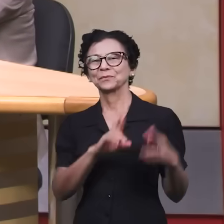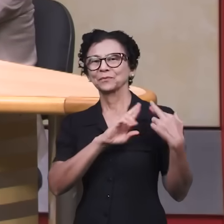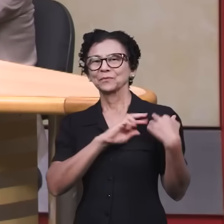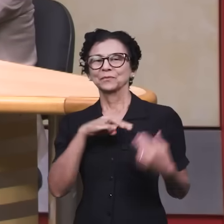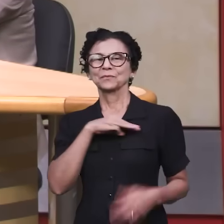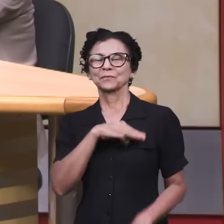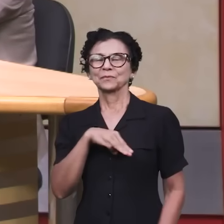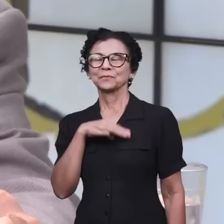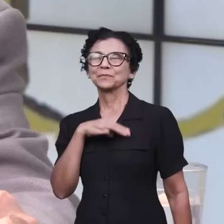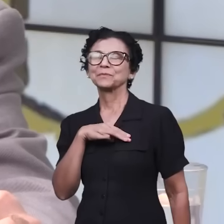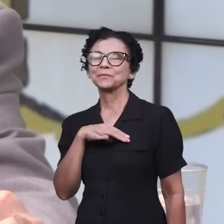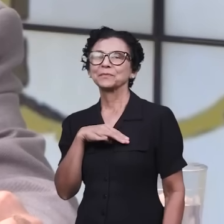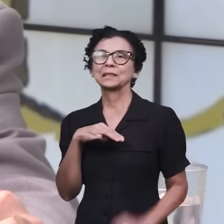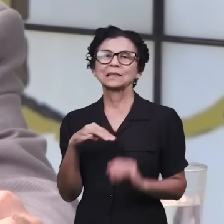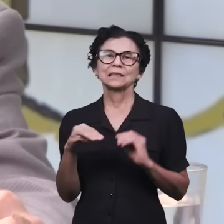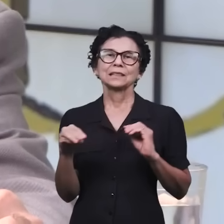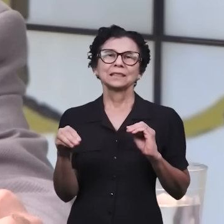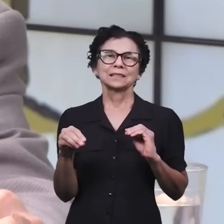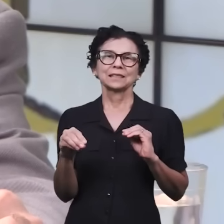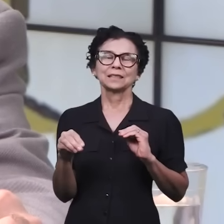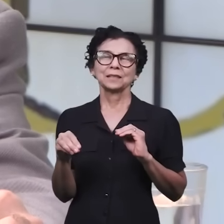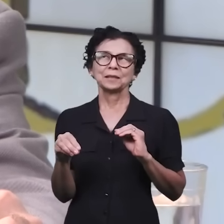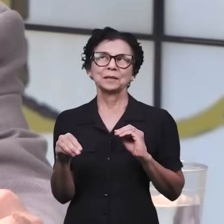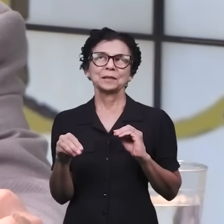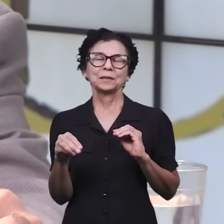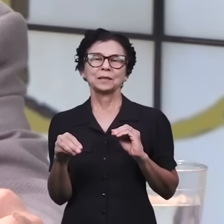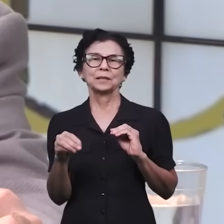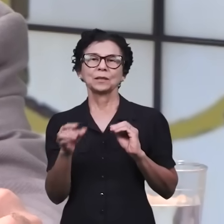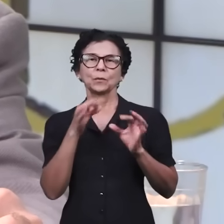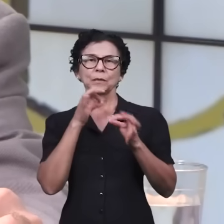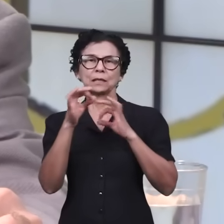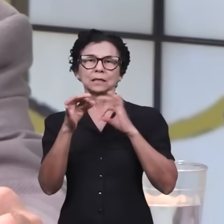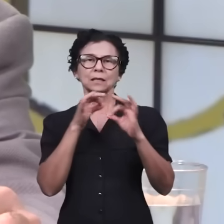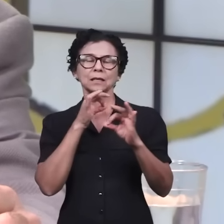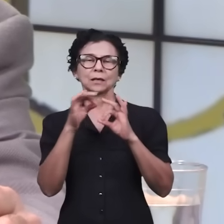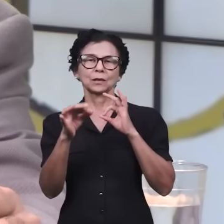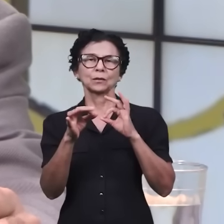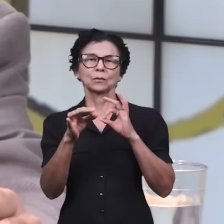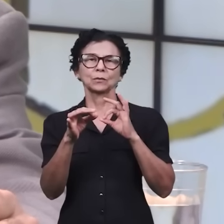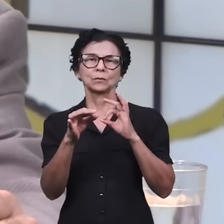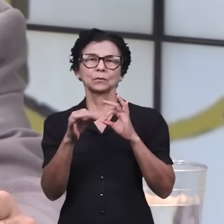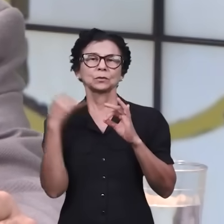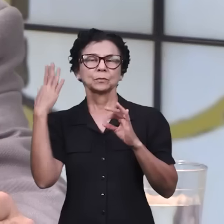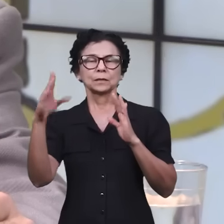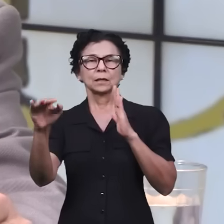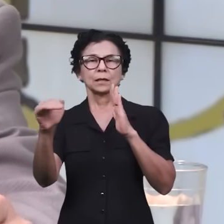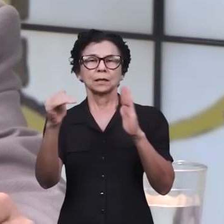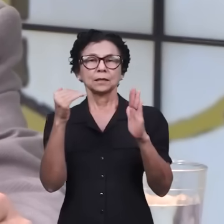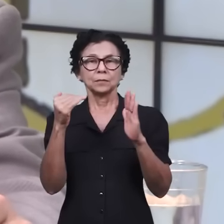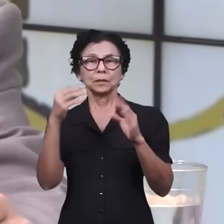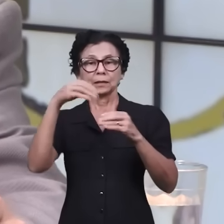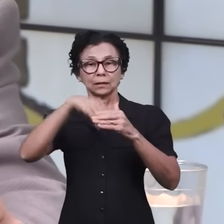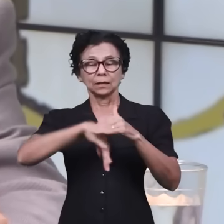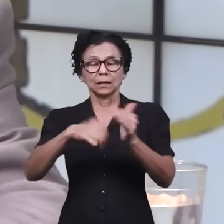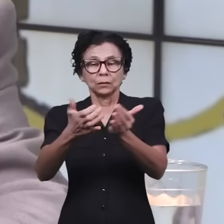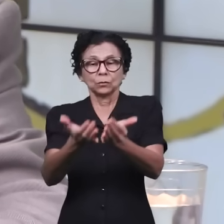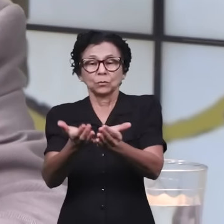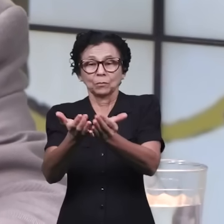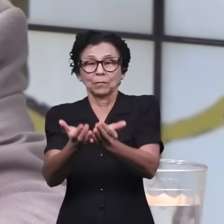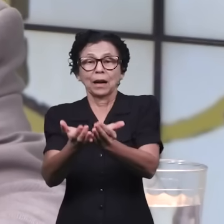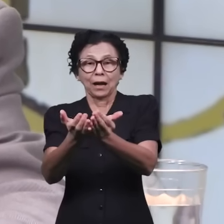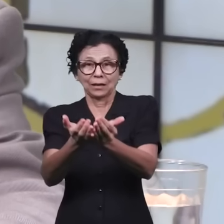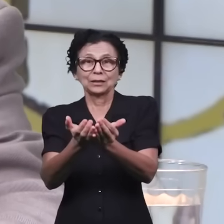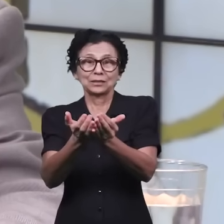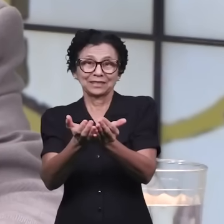ele sempre manda contribuições de sugestões de mensagem. Então, no dia da viagem da missão, ele manda de lá de dentro do barco,